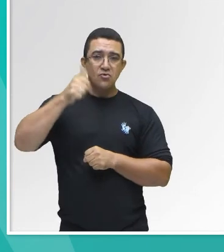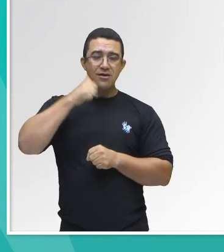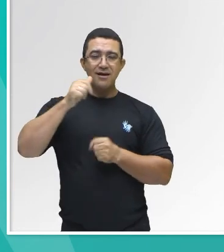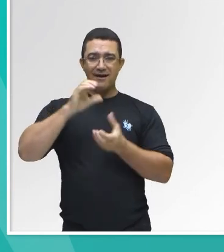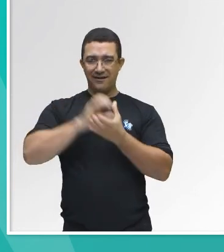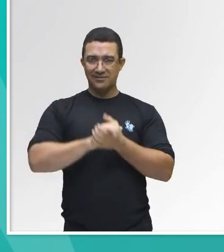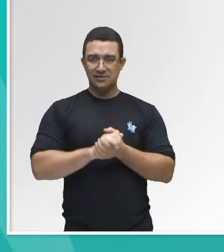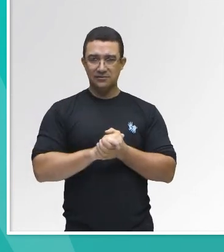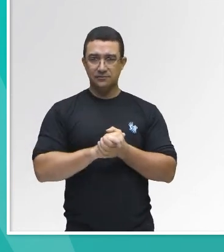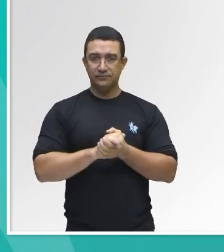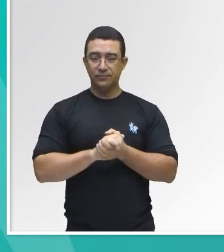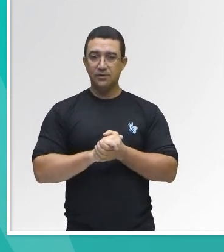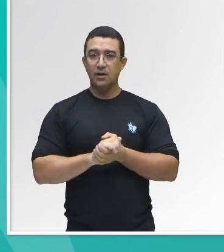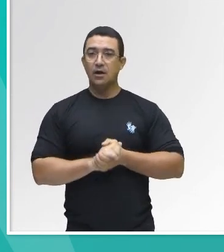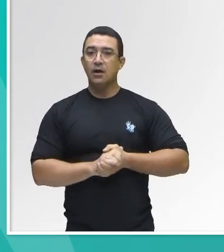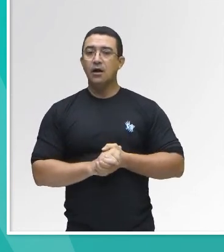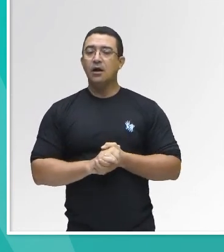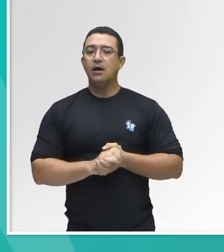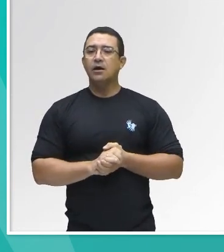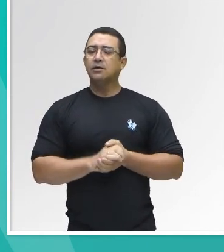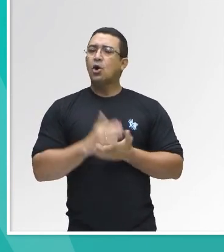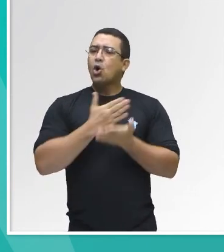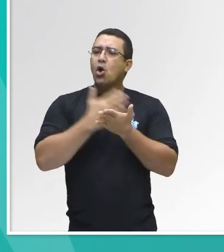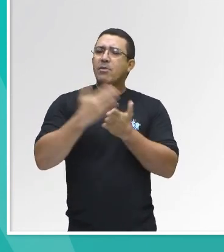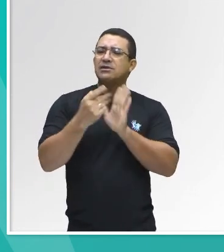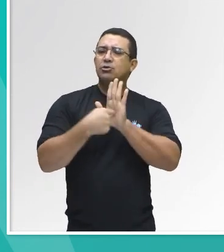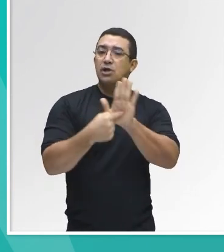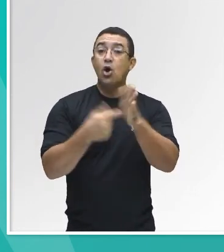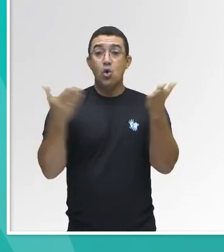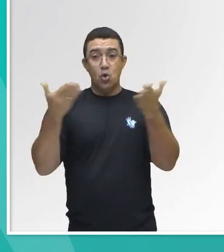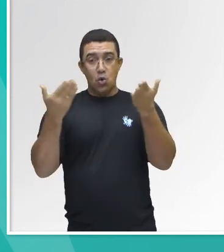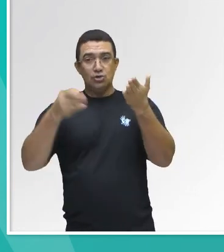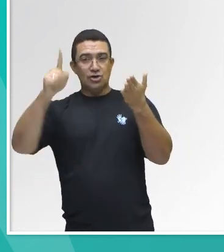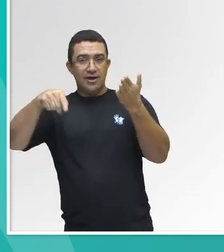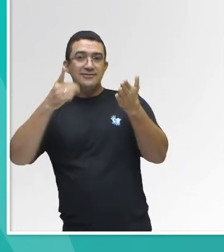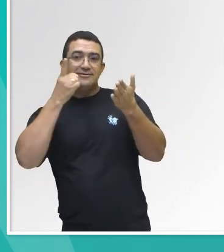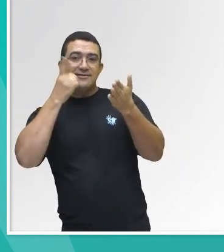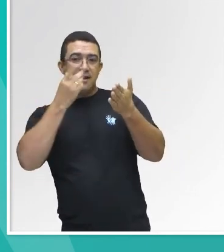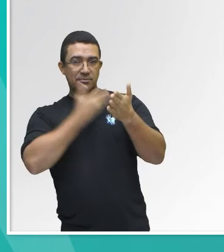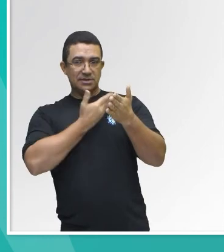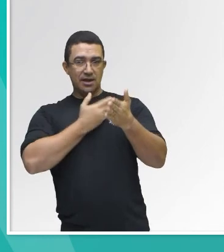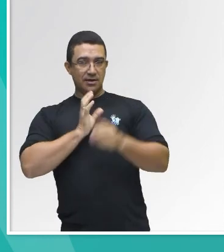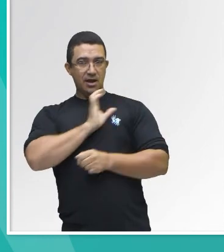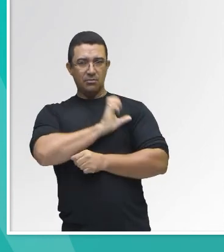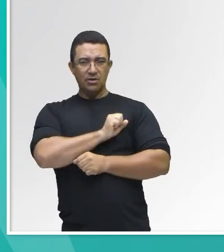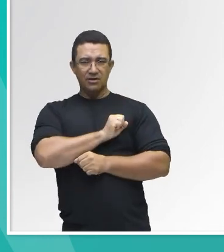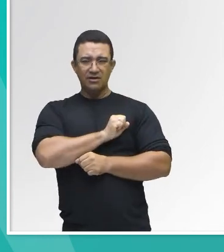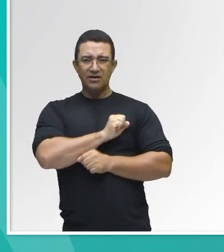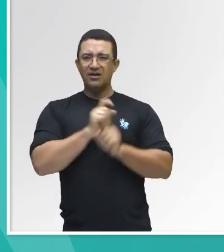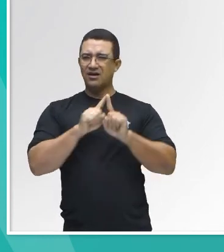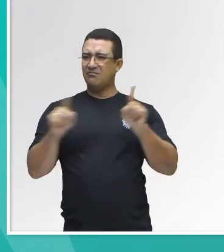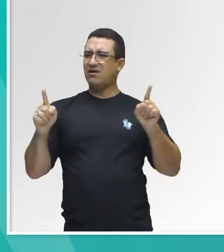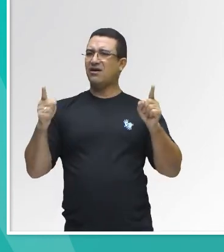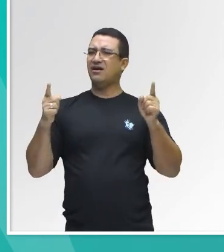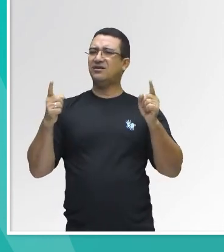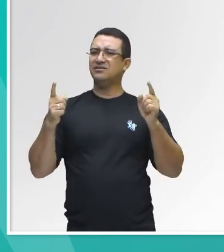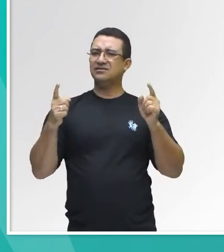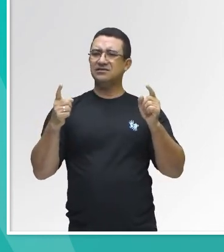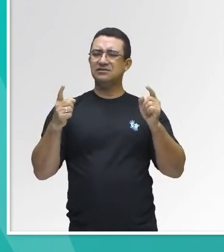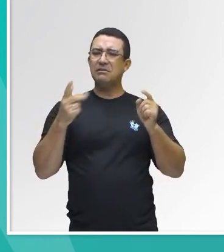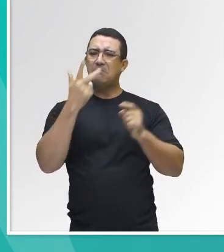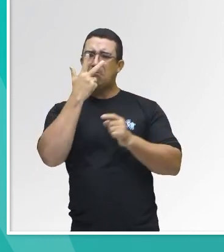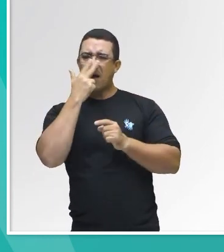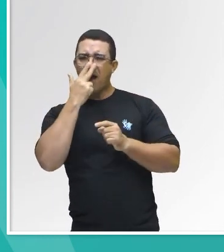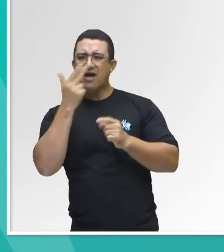hoje é o dia da amizade e do amor, mas parece que este dia, né?